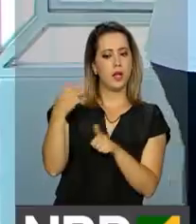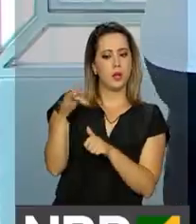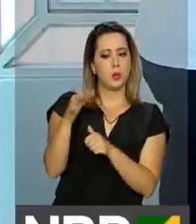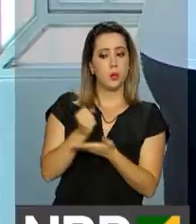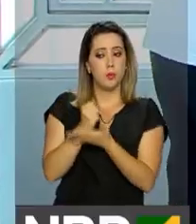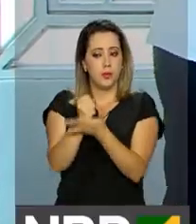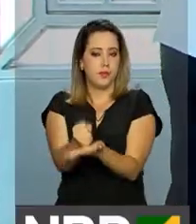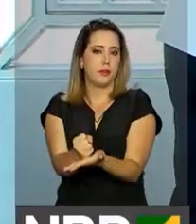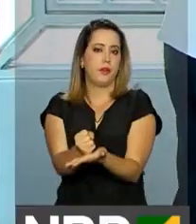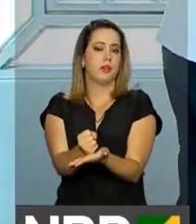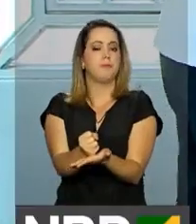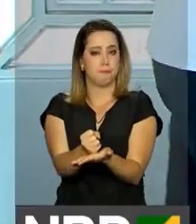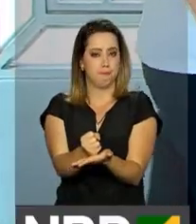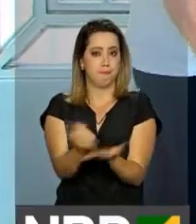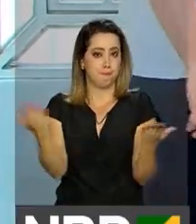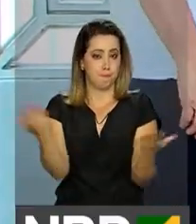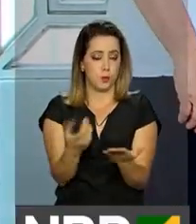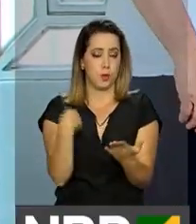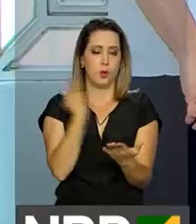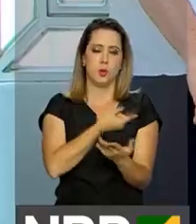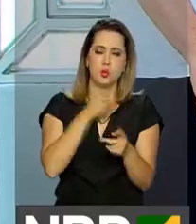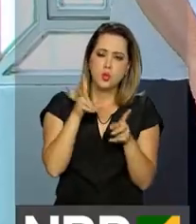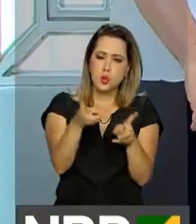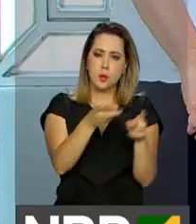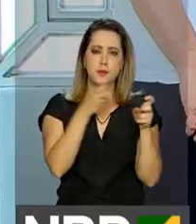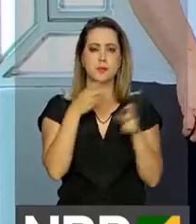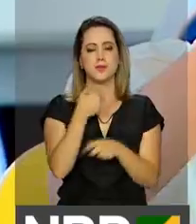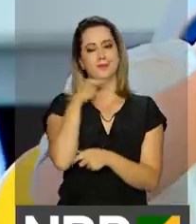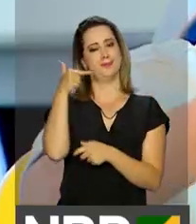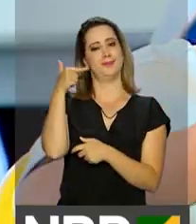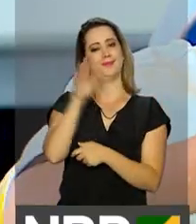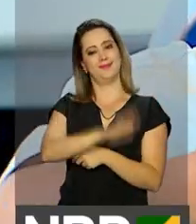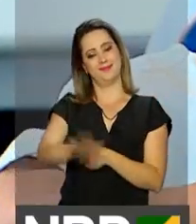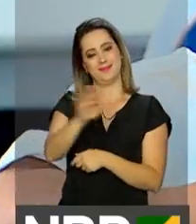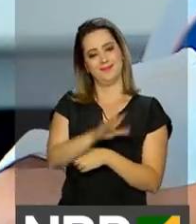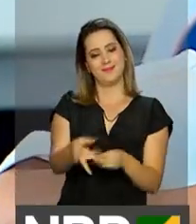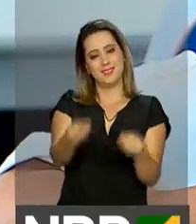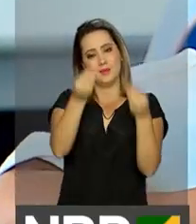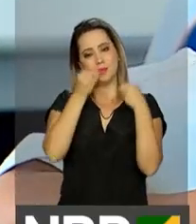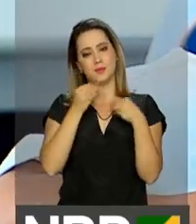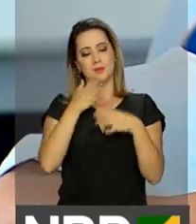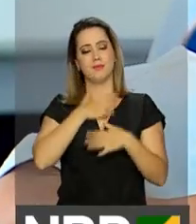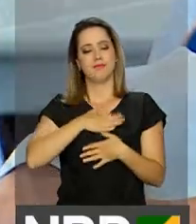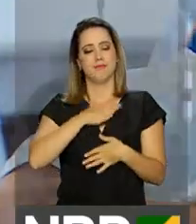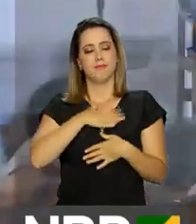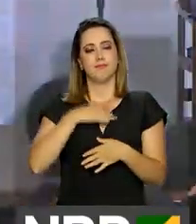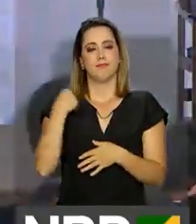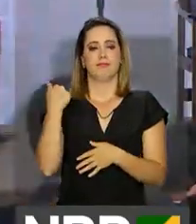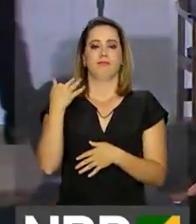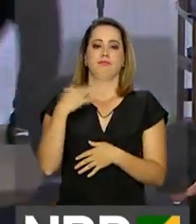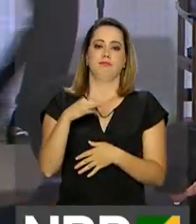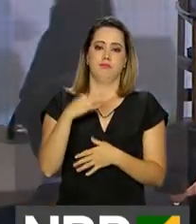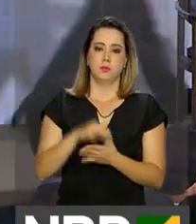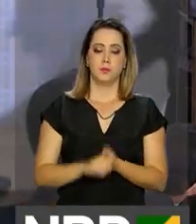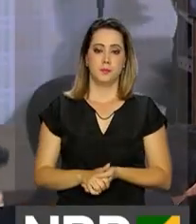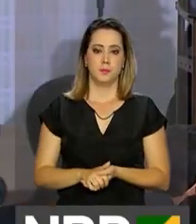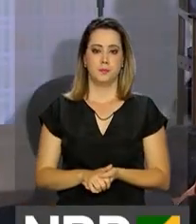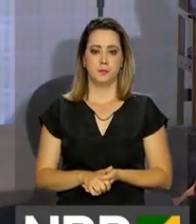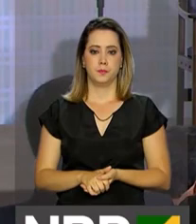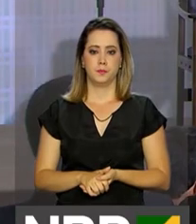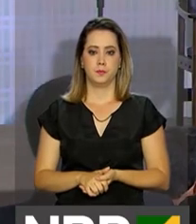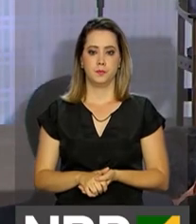doação. E hoje nós vemos as crianças sorrindo, isso traz um pouco de alento para a nossa dor. A dedicação teve